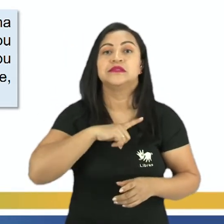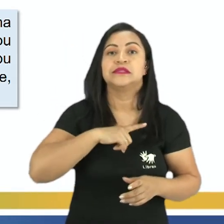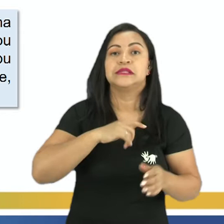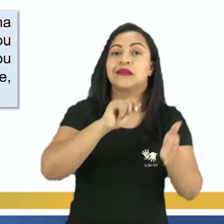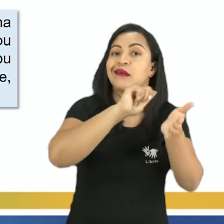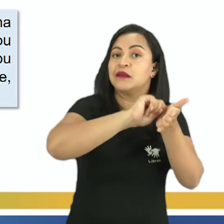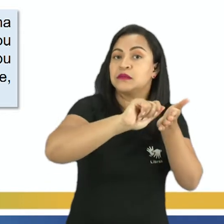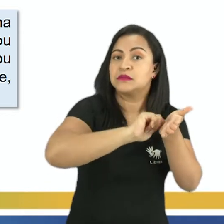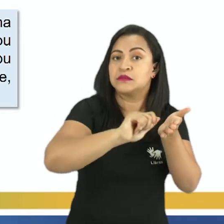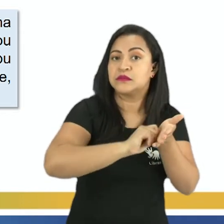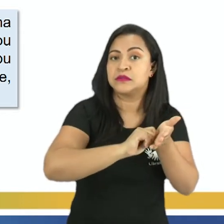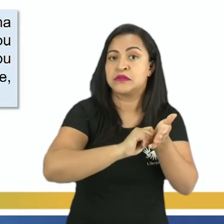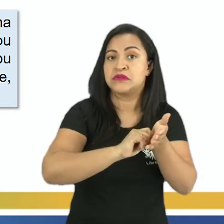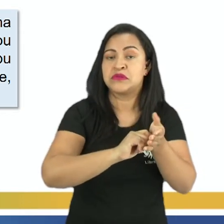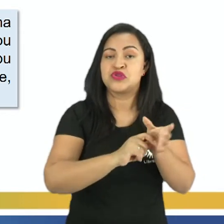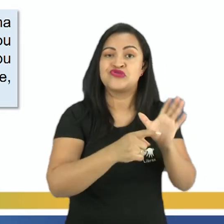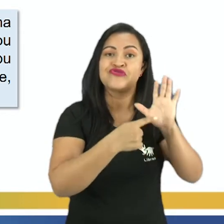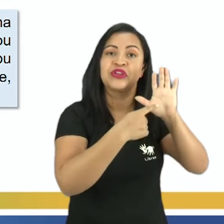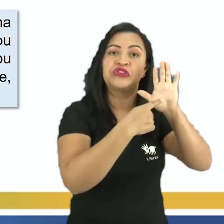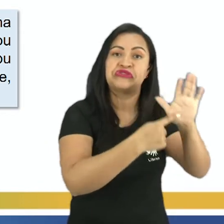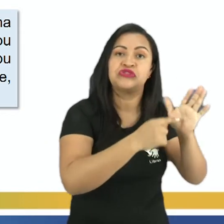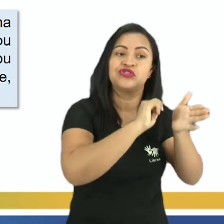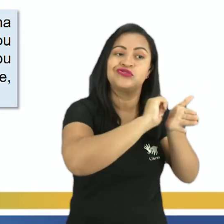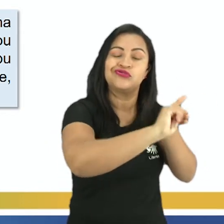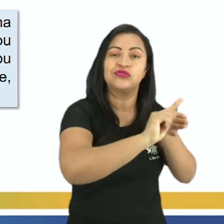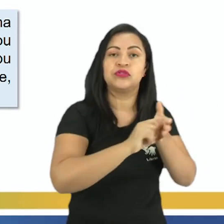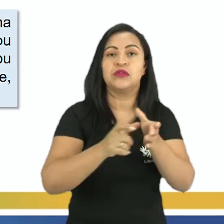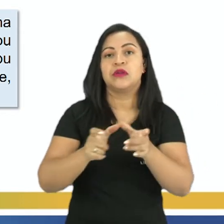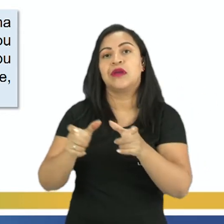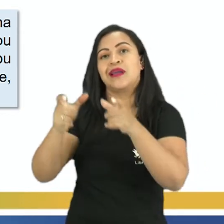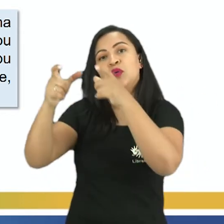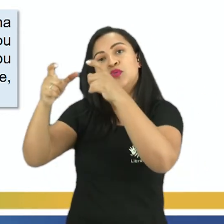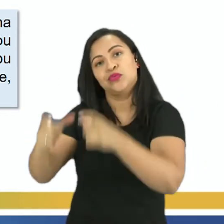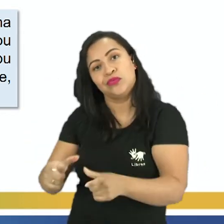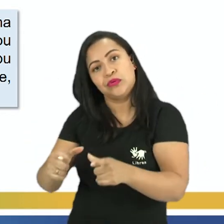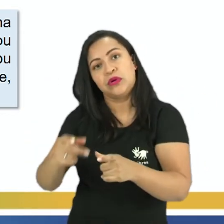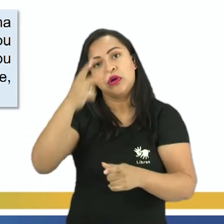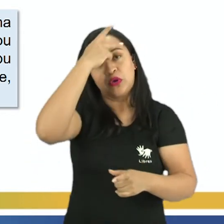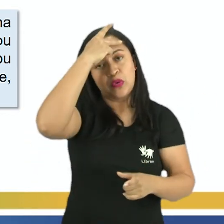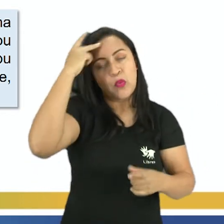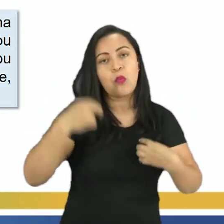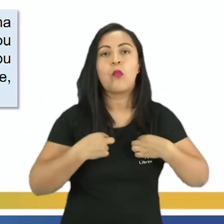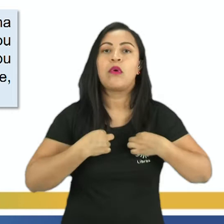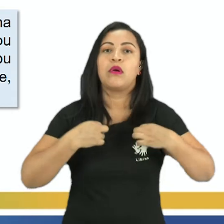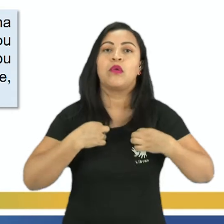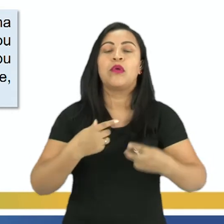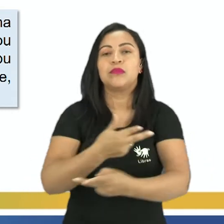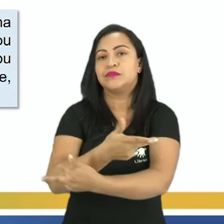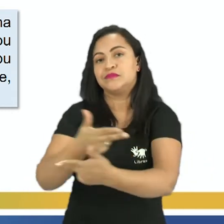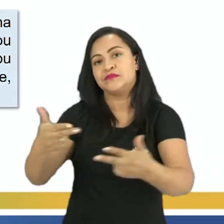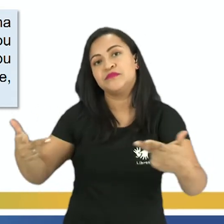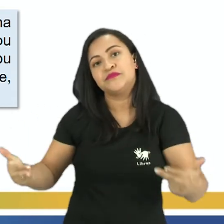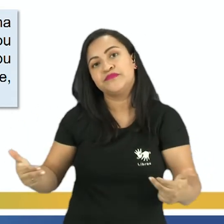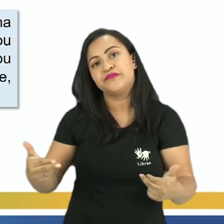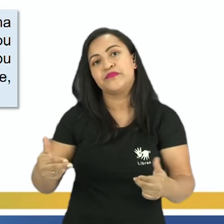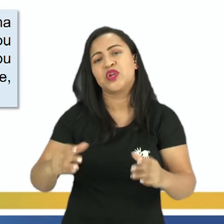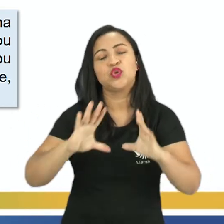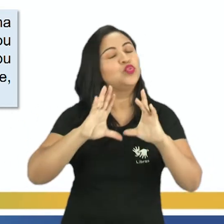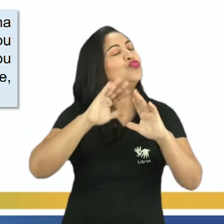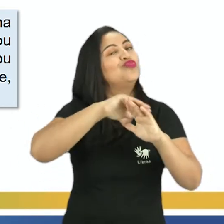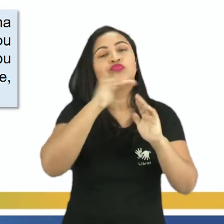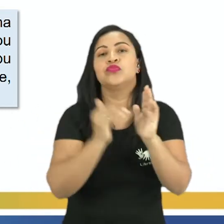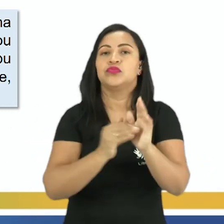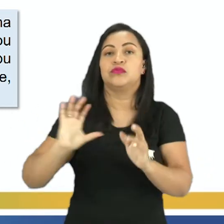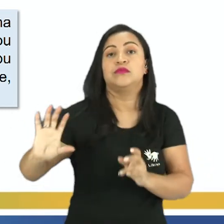as indicações de cenário, figurino e outras indicações de cena, descrevendo tudo aquilo que acontece.